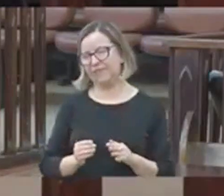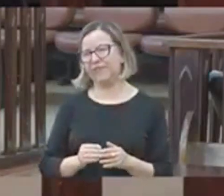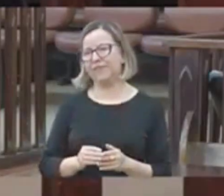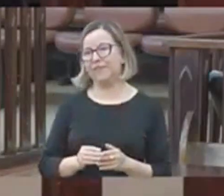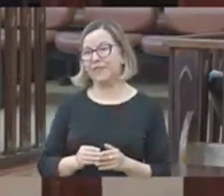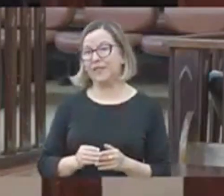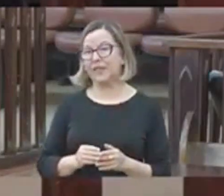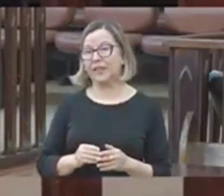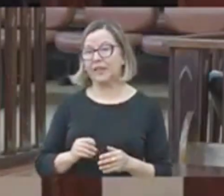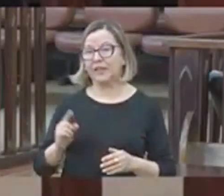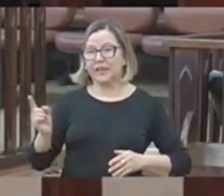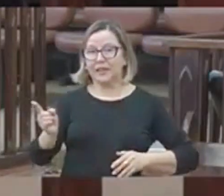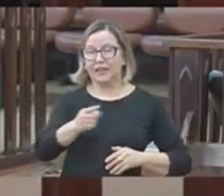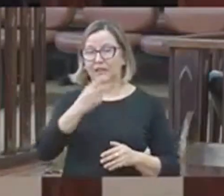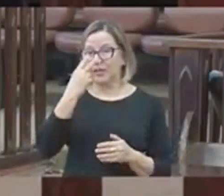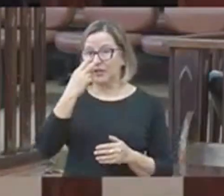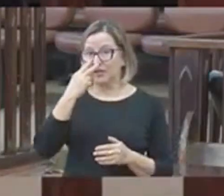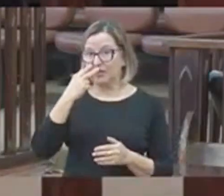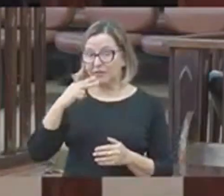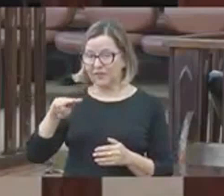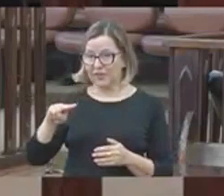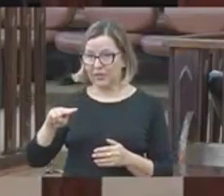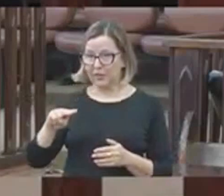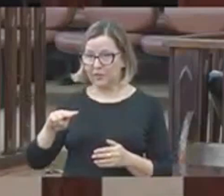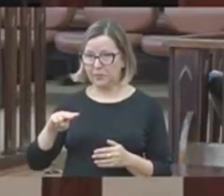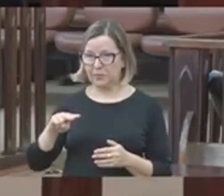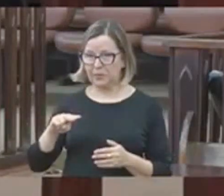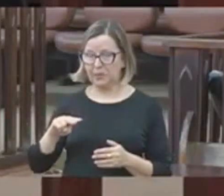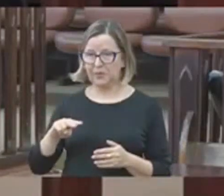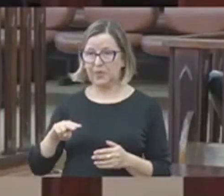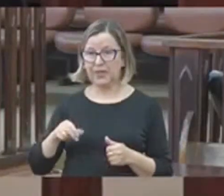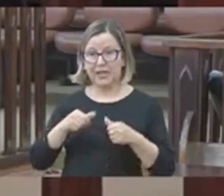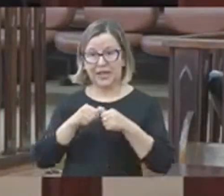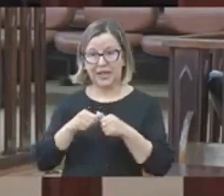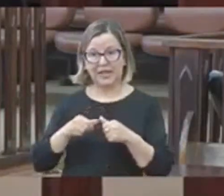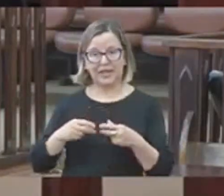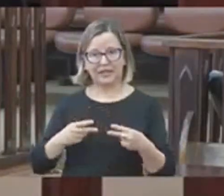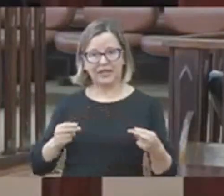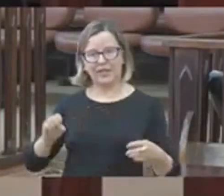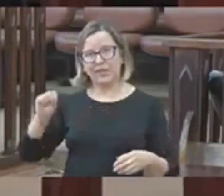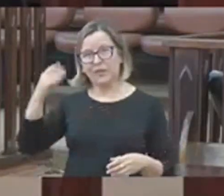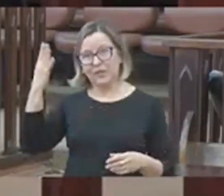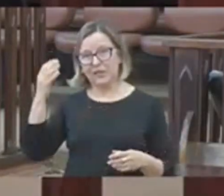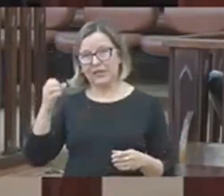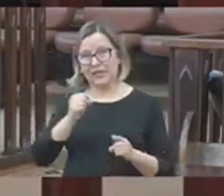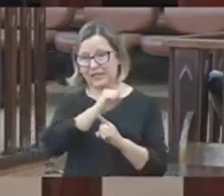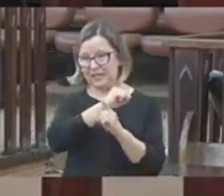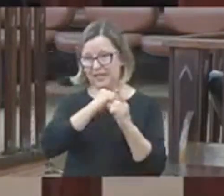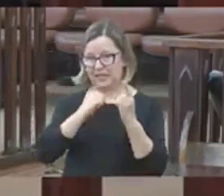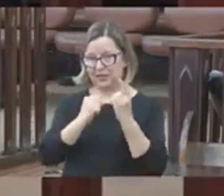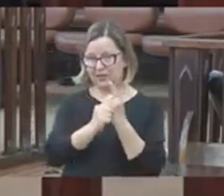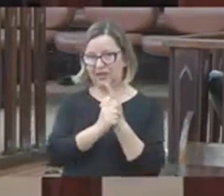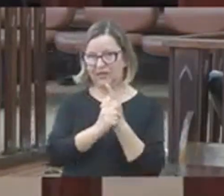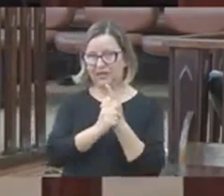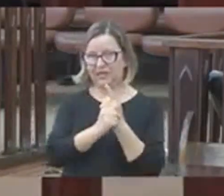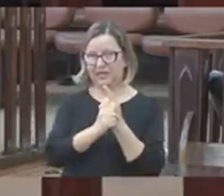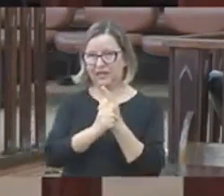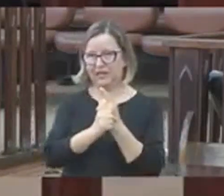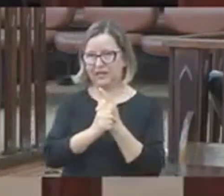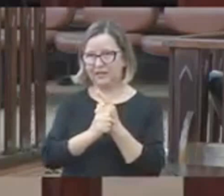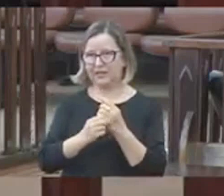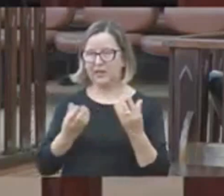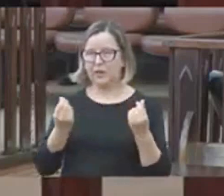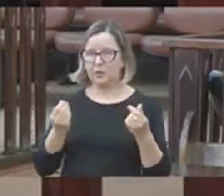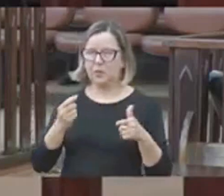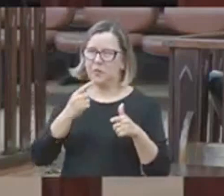uma influência e um ataque infernal, levando aos extremos, ao